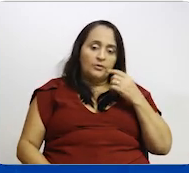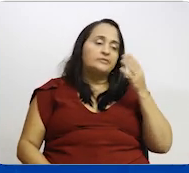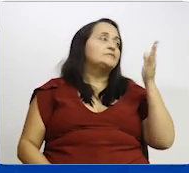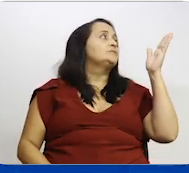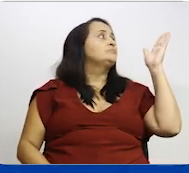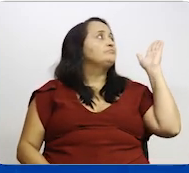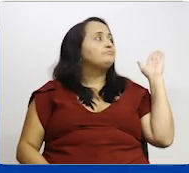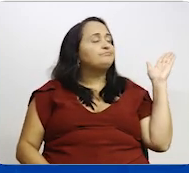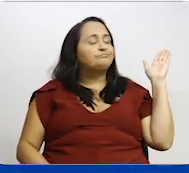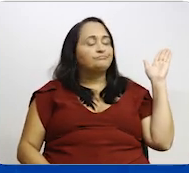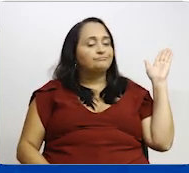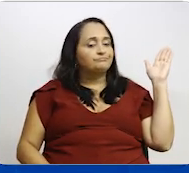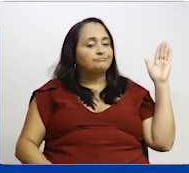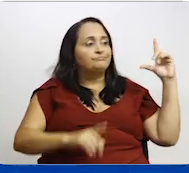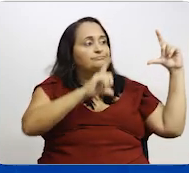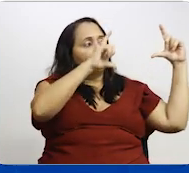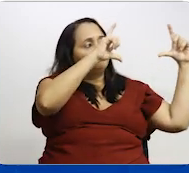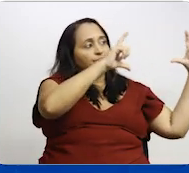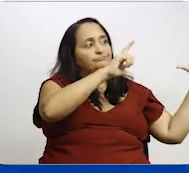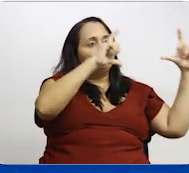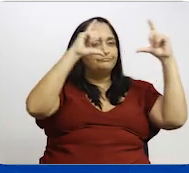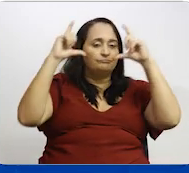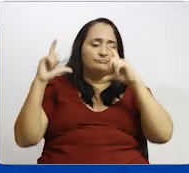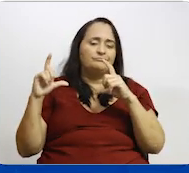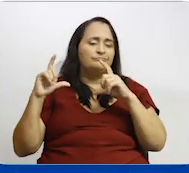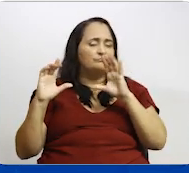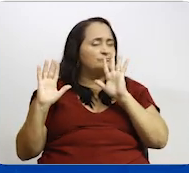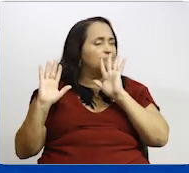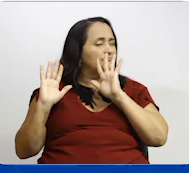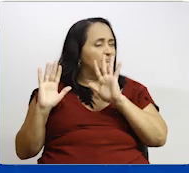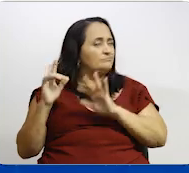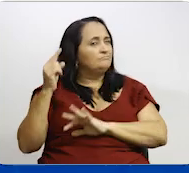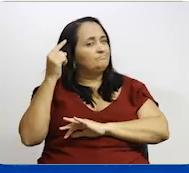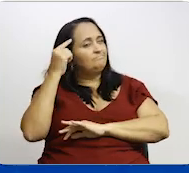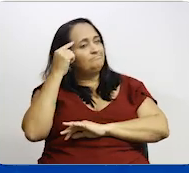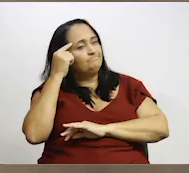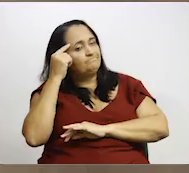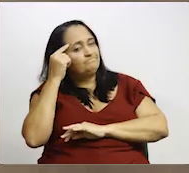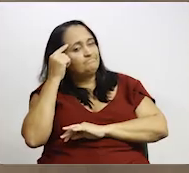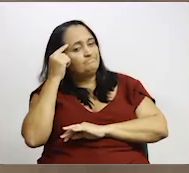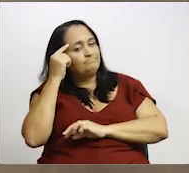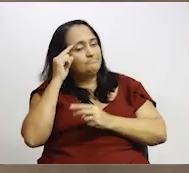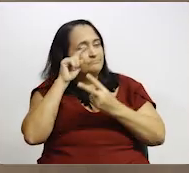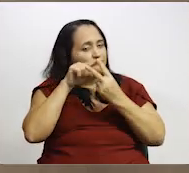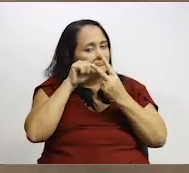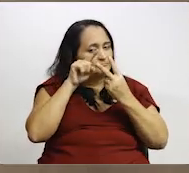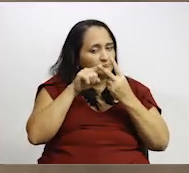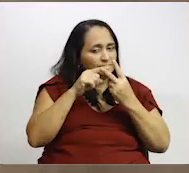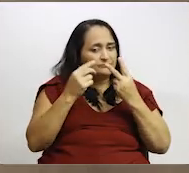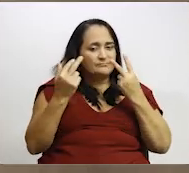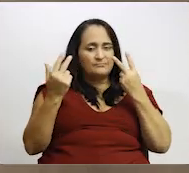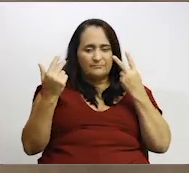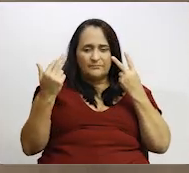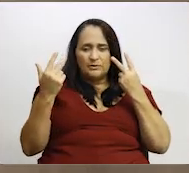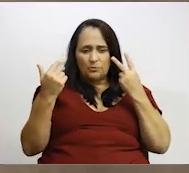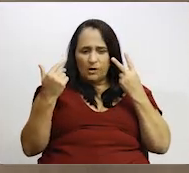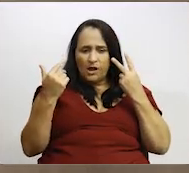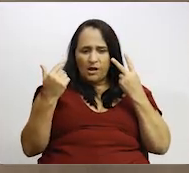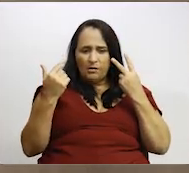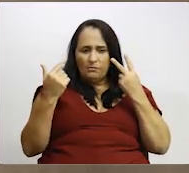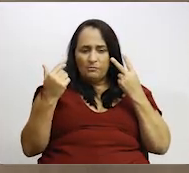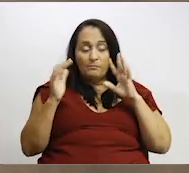olha essa. Qual das 2 estão divididas em partes iguais? Todas as 2 estão divididas em